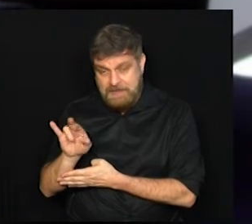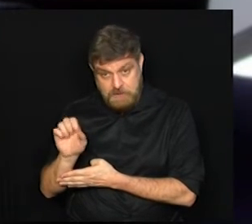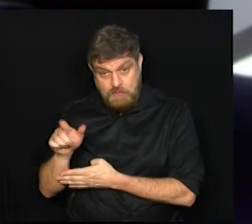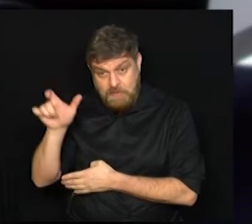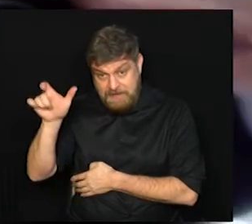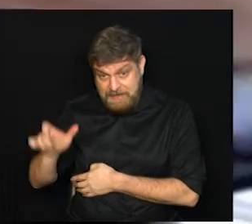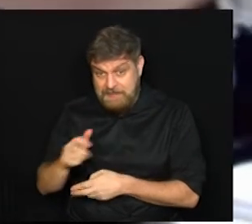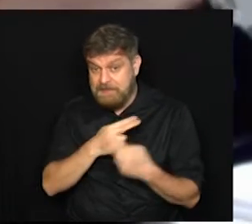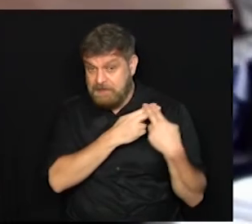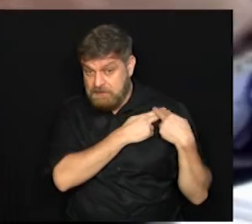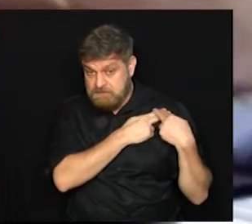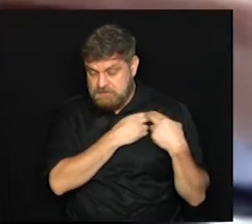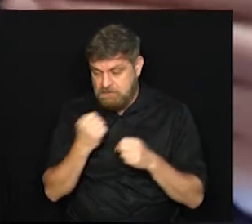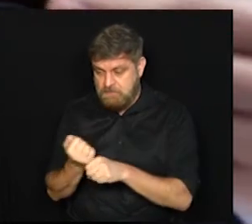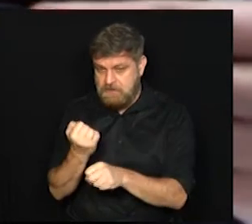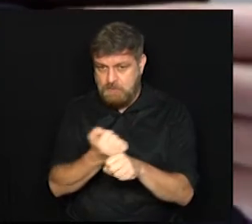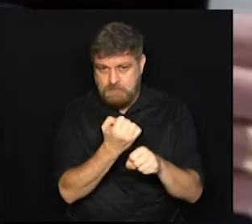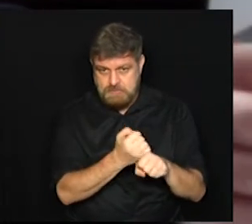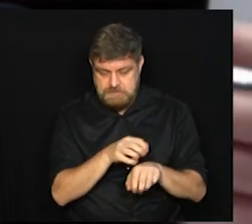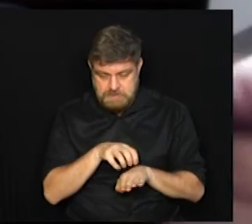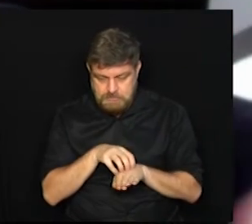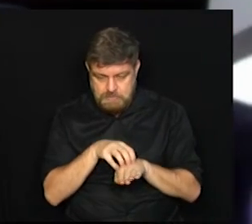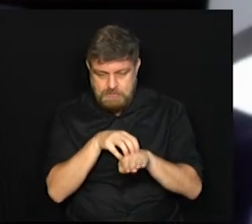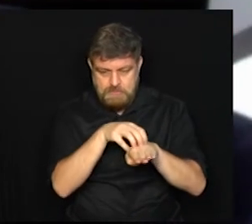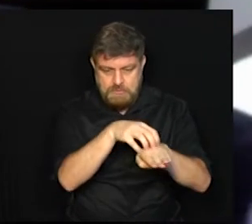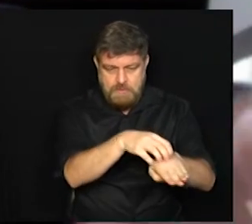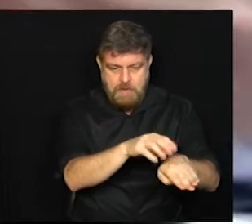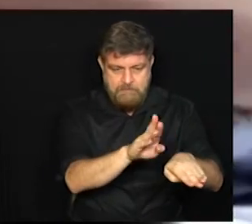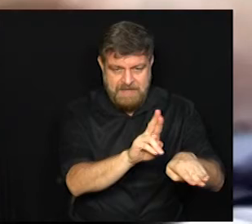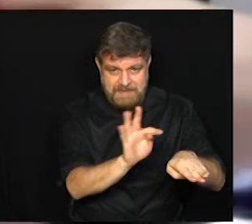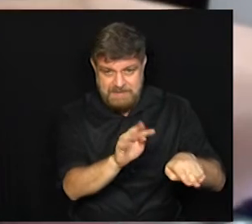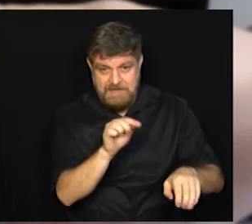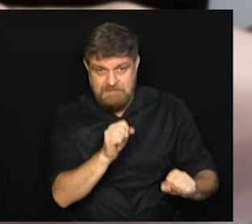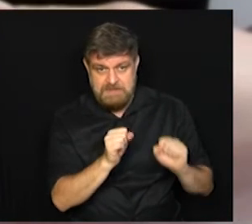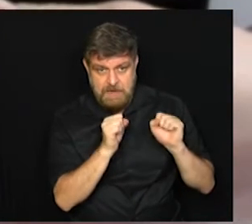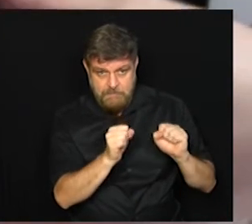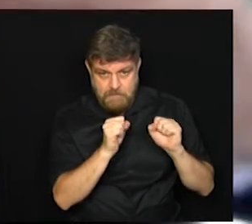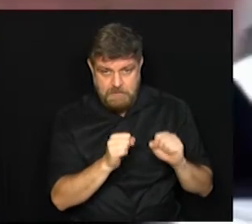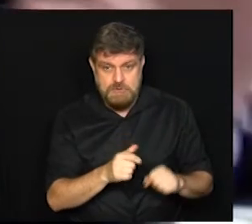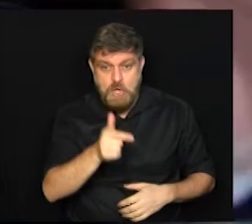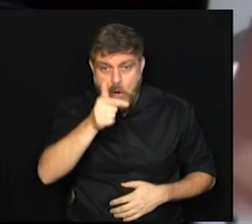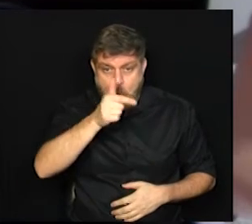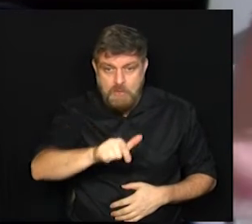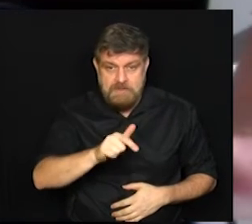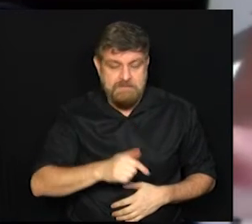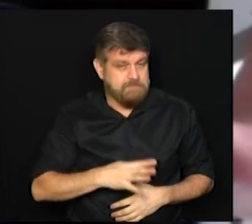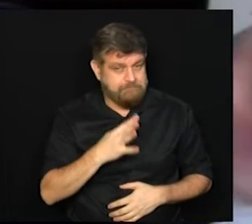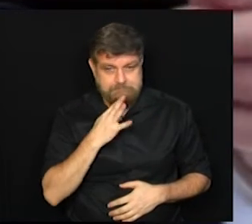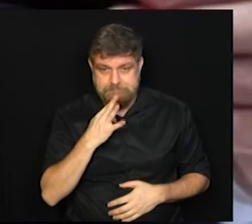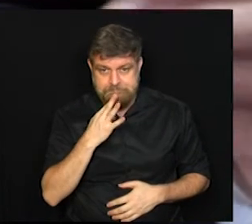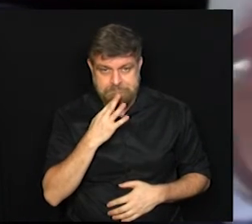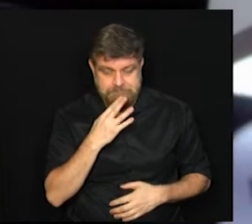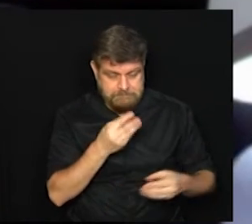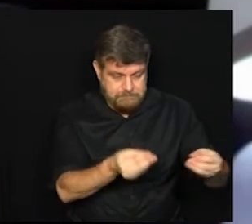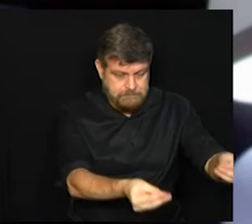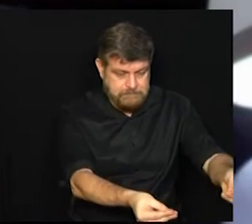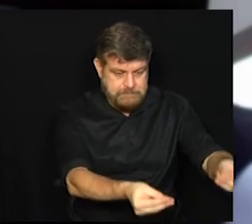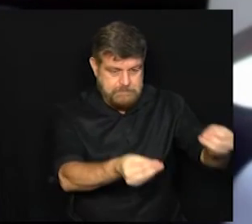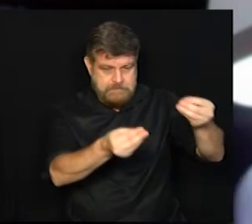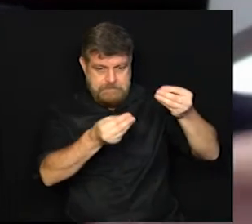BRT. Então, assim, tem duas opções. Se a senhora quiser encaminhar mais uma vez, eu não tenho conhecimento sobre isso, te